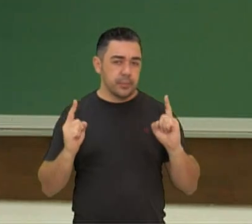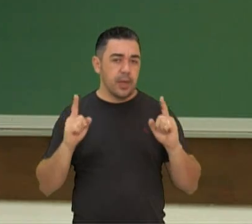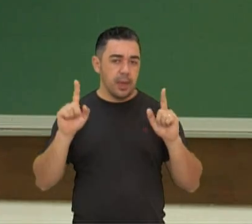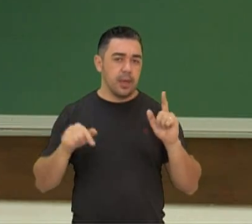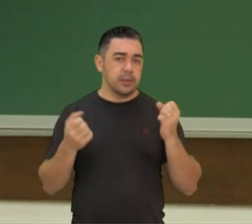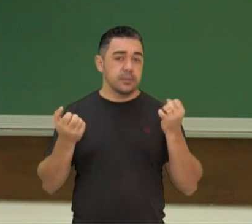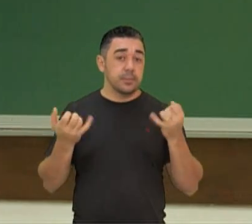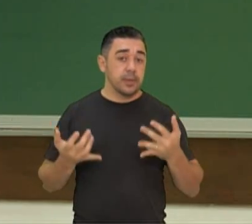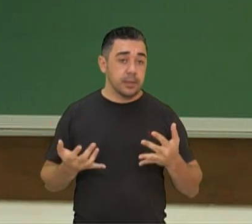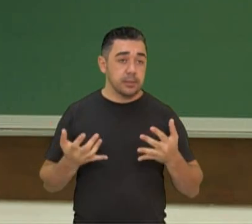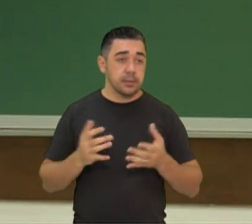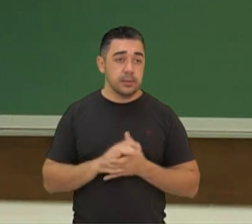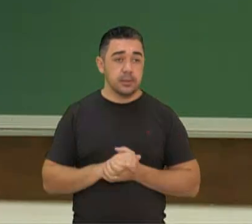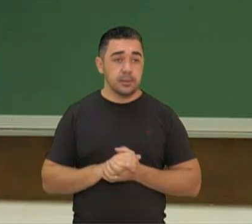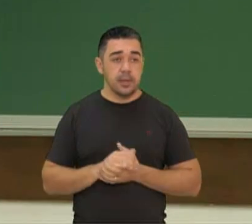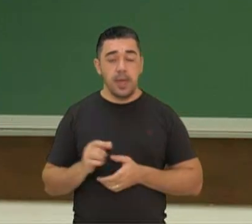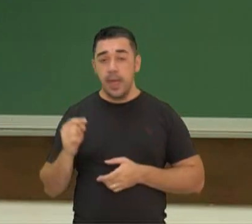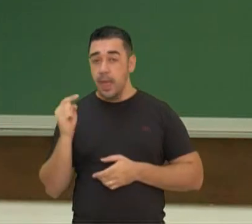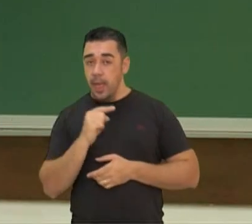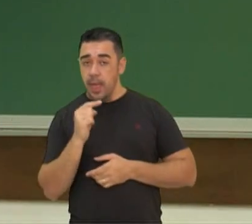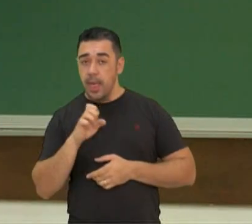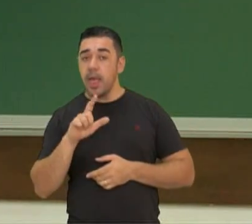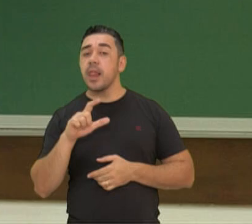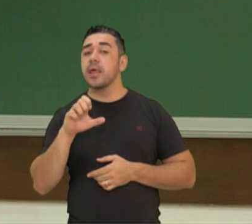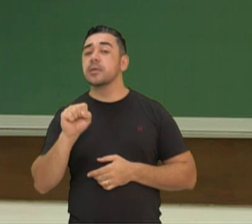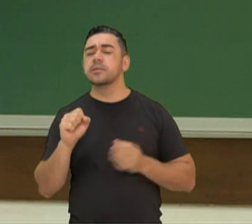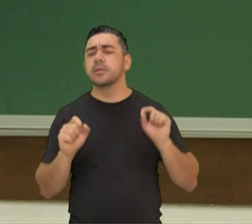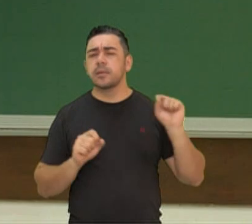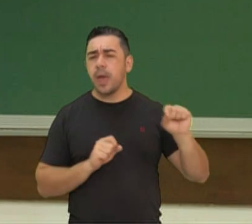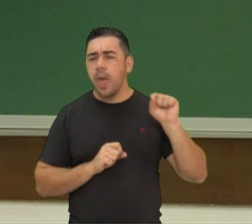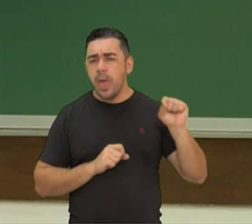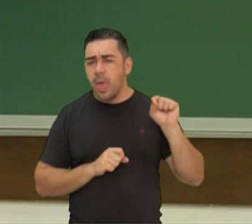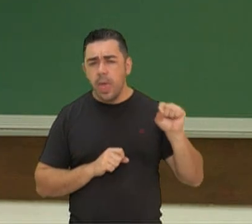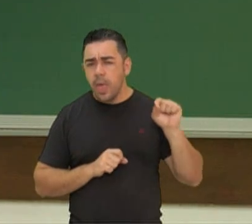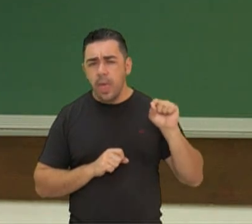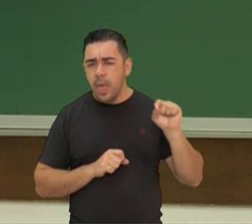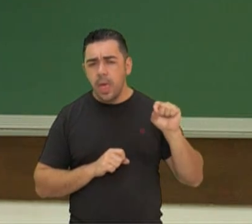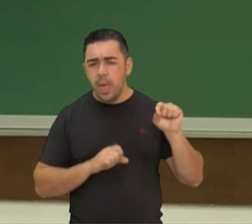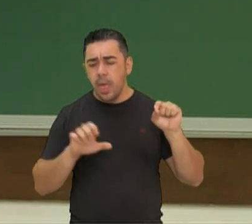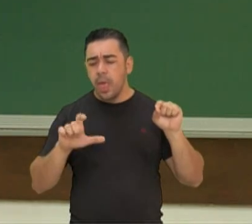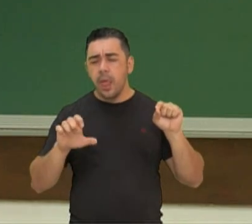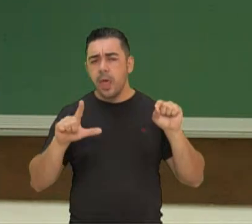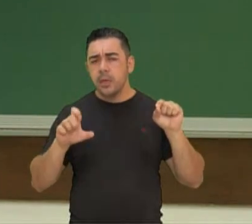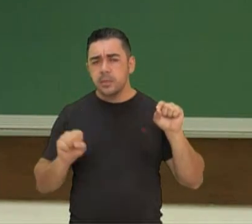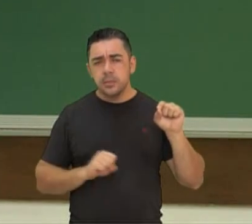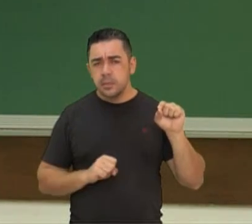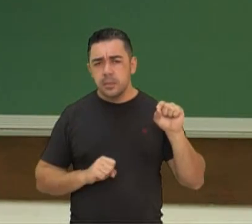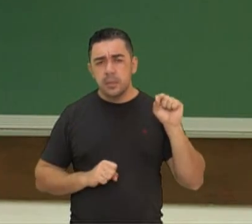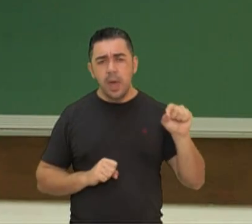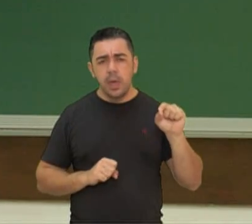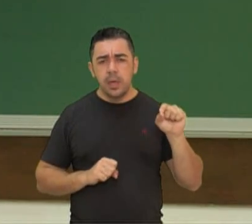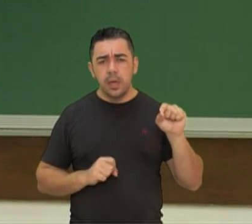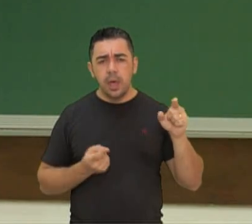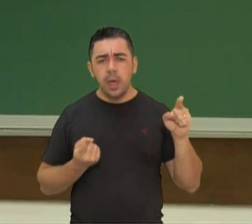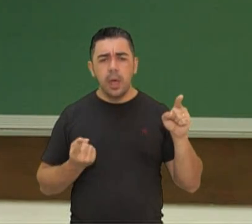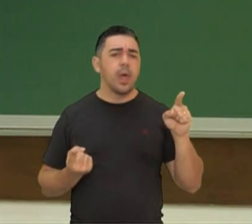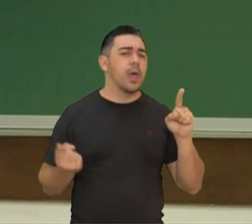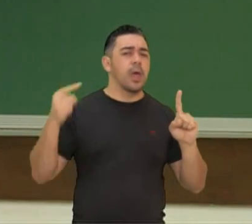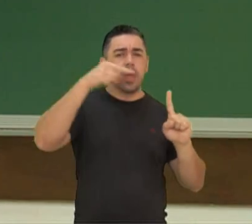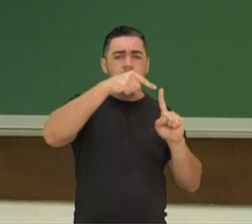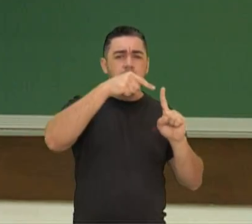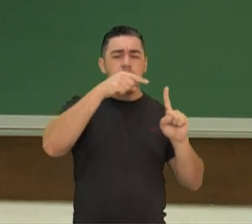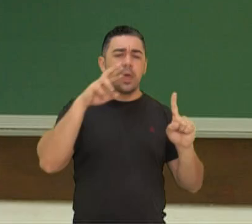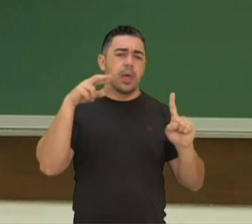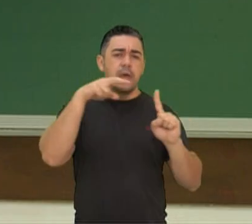explicações, tá? Então, eles quem? Essa é a minha pergunta, tá? A quem ou a que